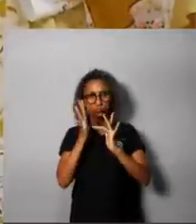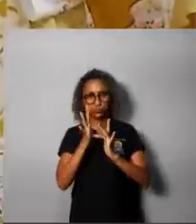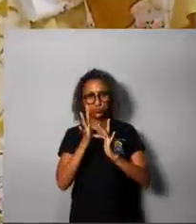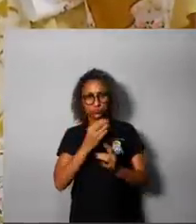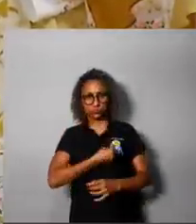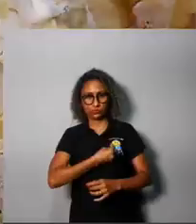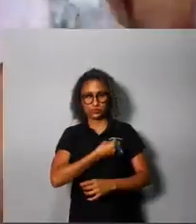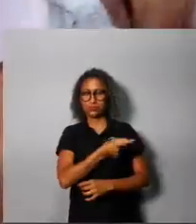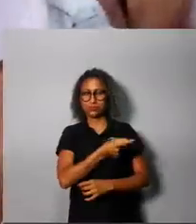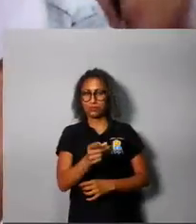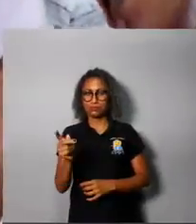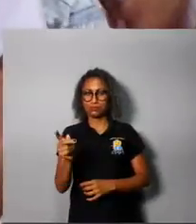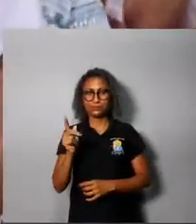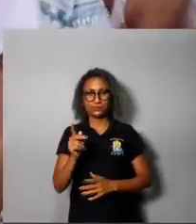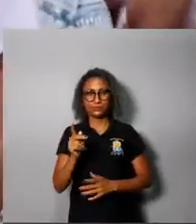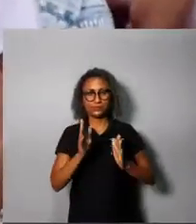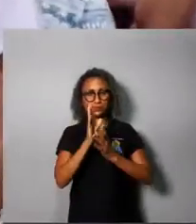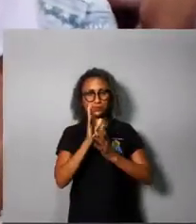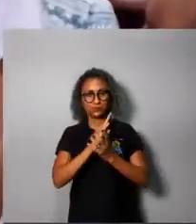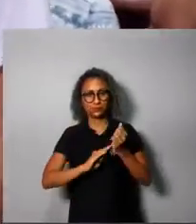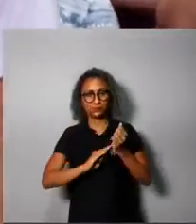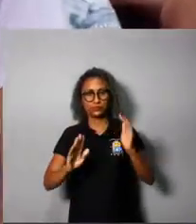sempre. Amém.